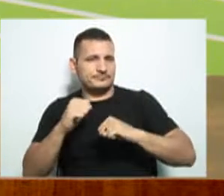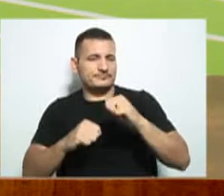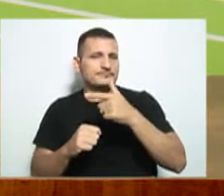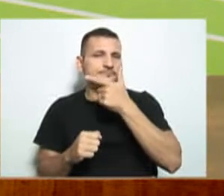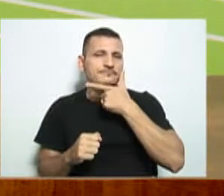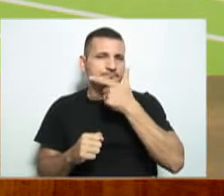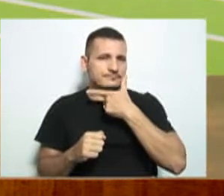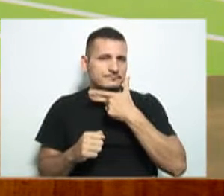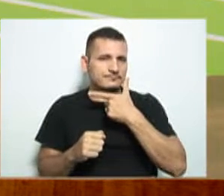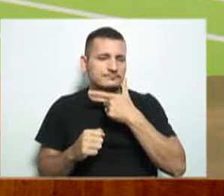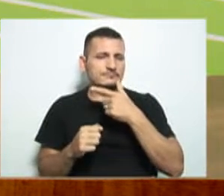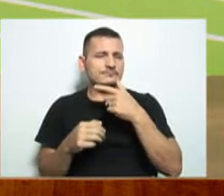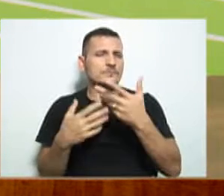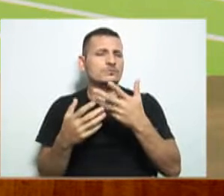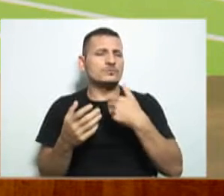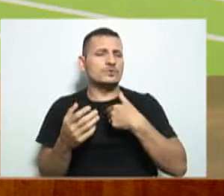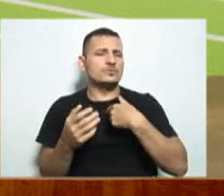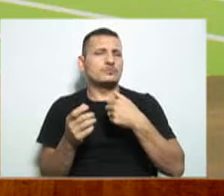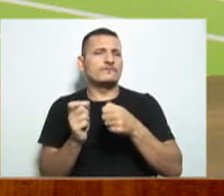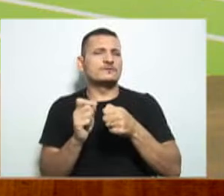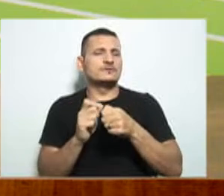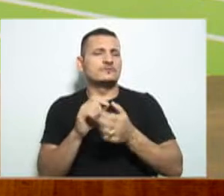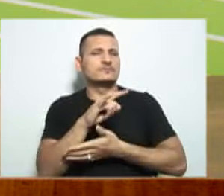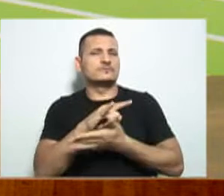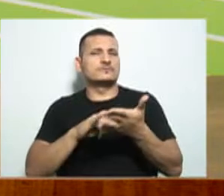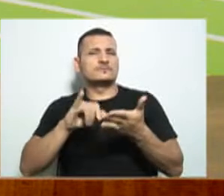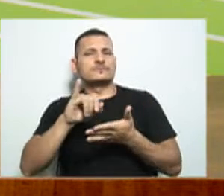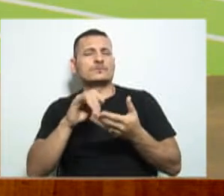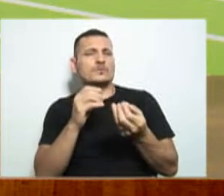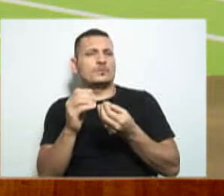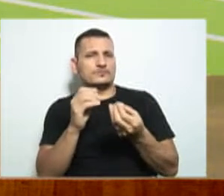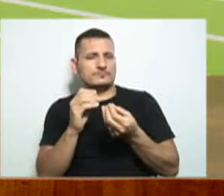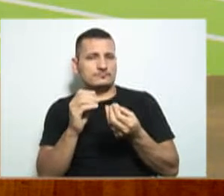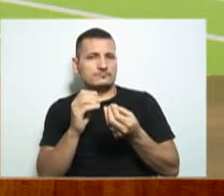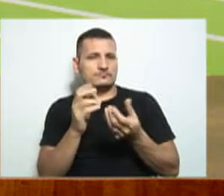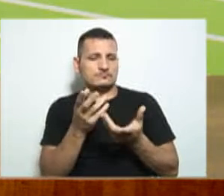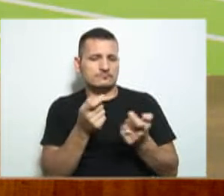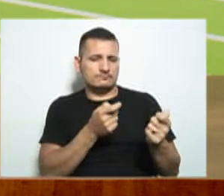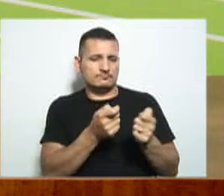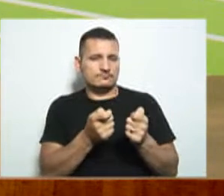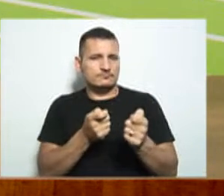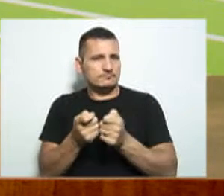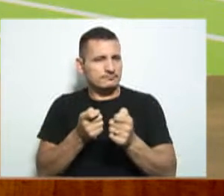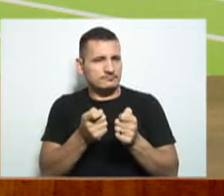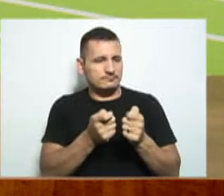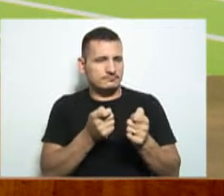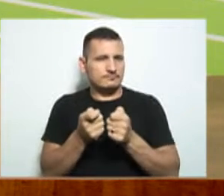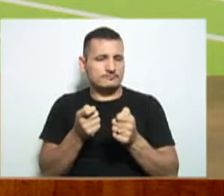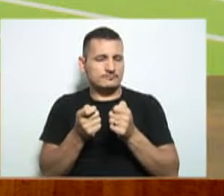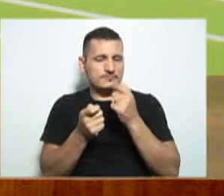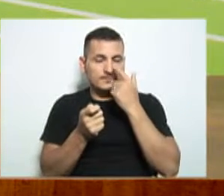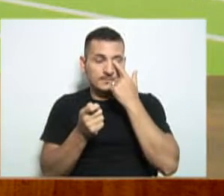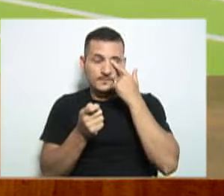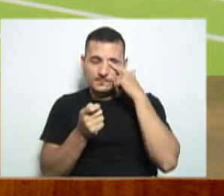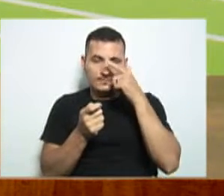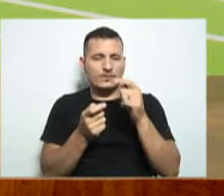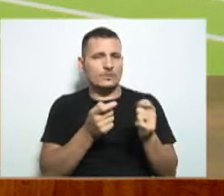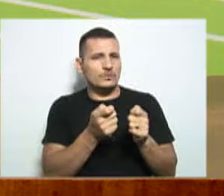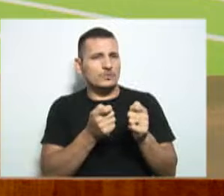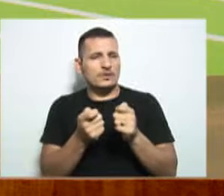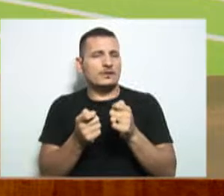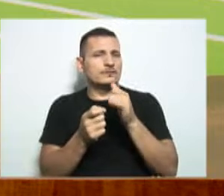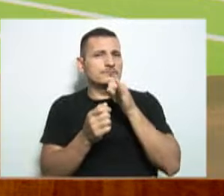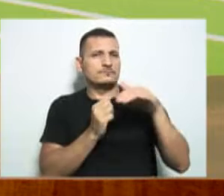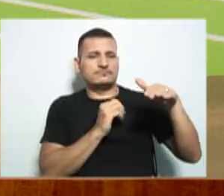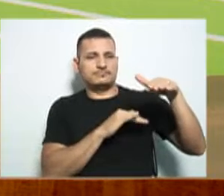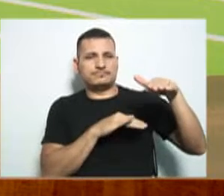vou inventariar? Ou seja, quando que eu vou contar, quando que eu vou controlar os meus bens de